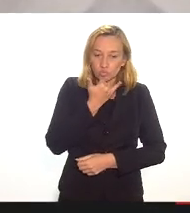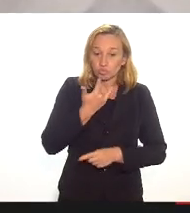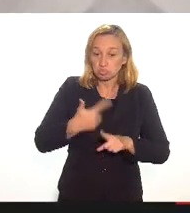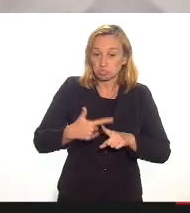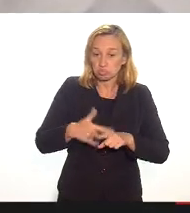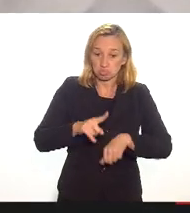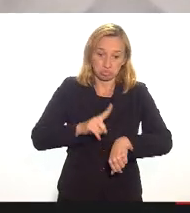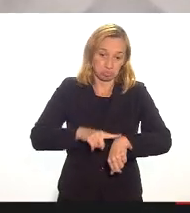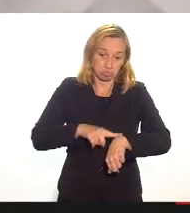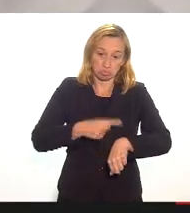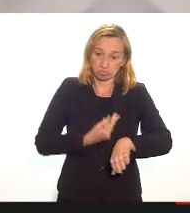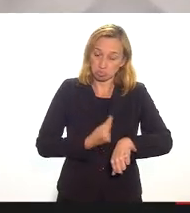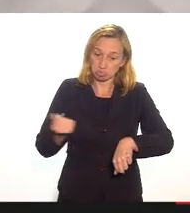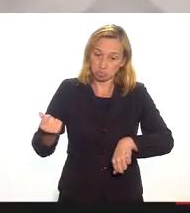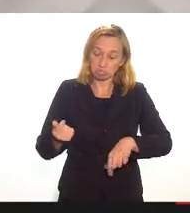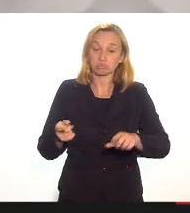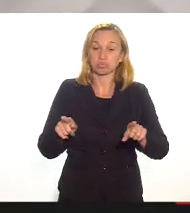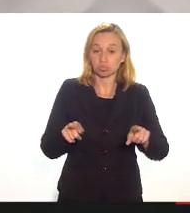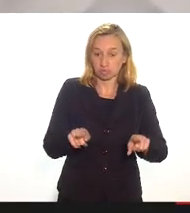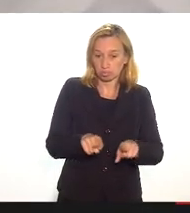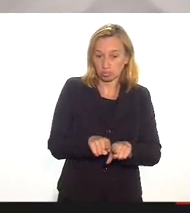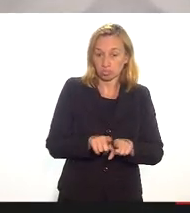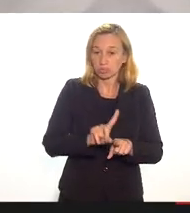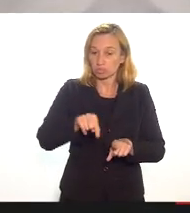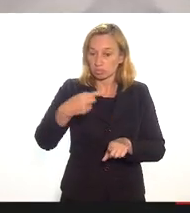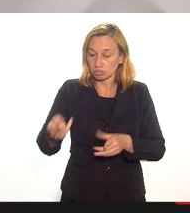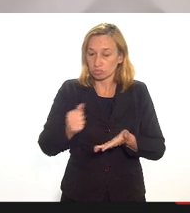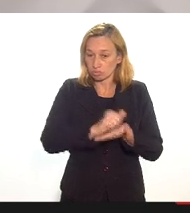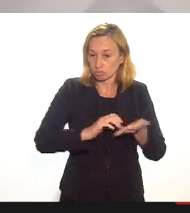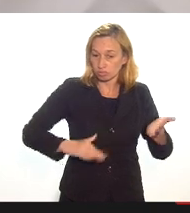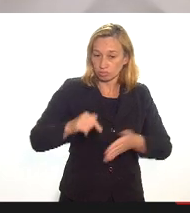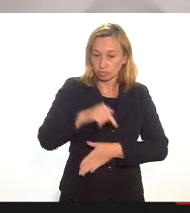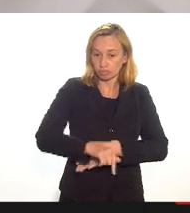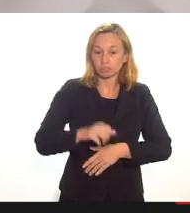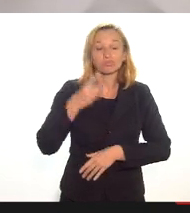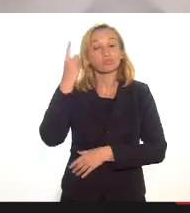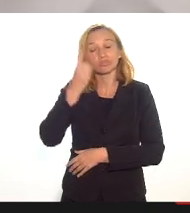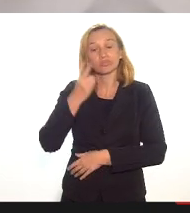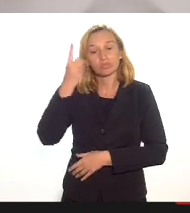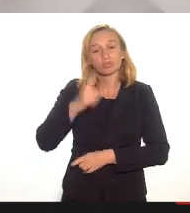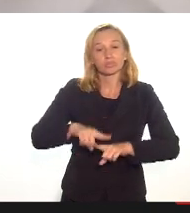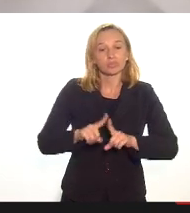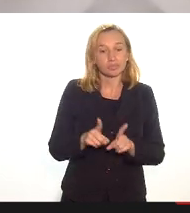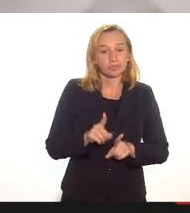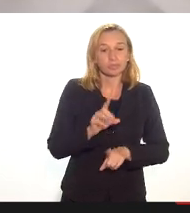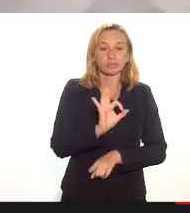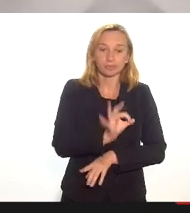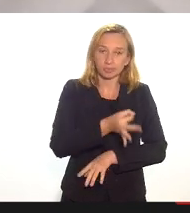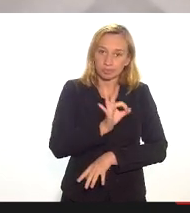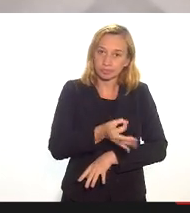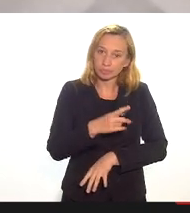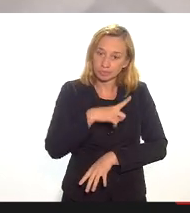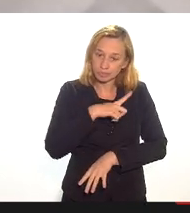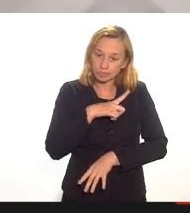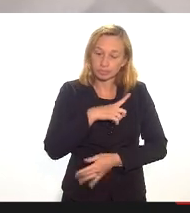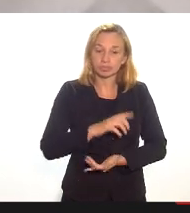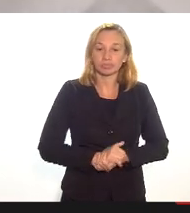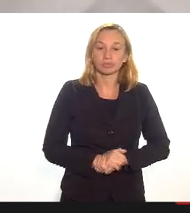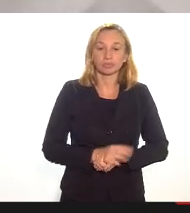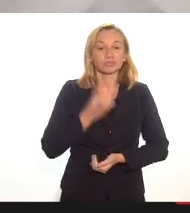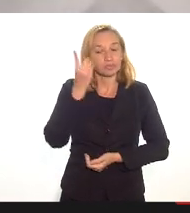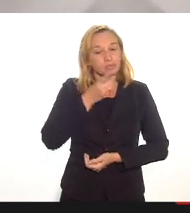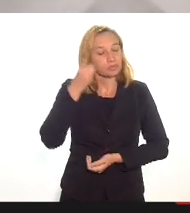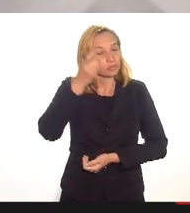daqui a pouco precisarei me ausentar também para outra atividade aqui do Parlamento, mas tenho absoluta certeza que a